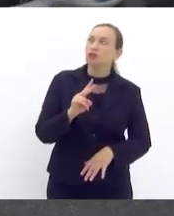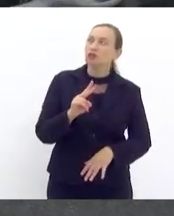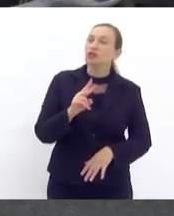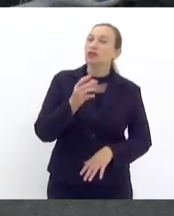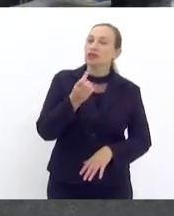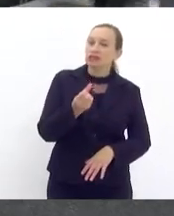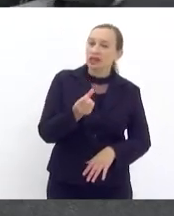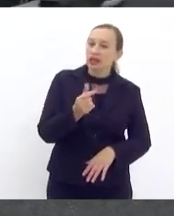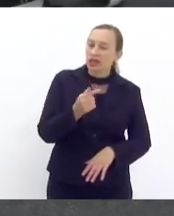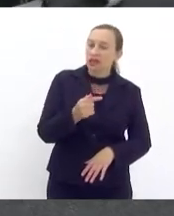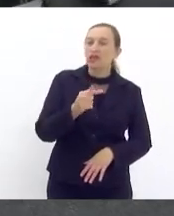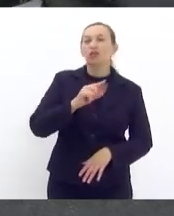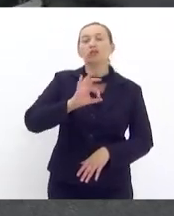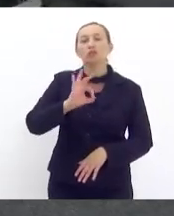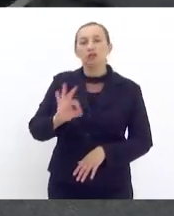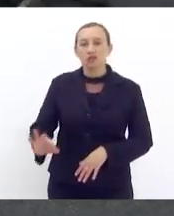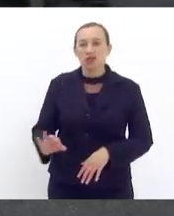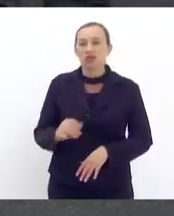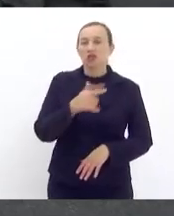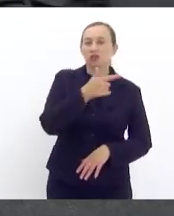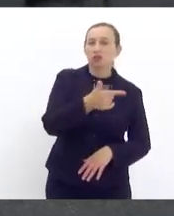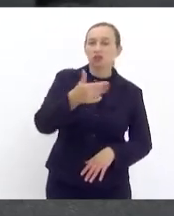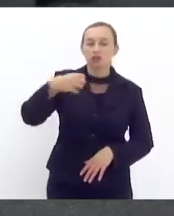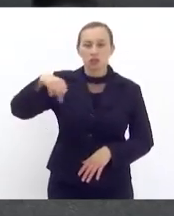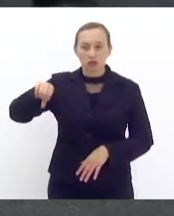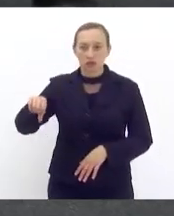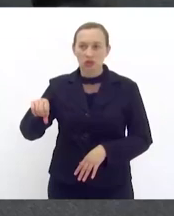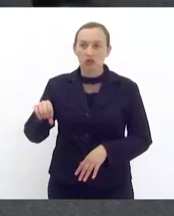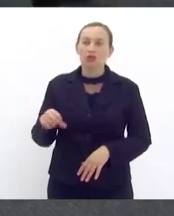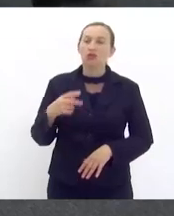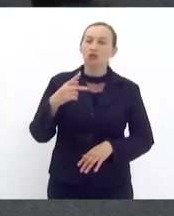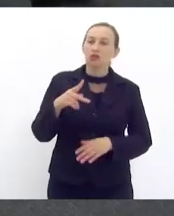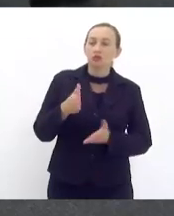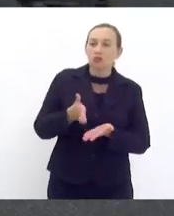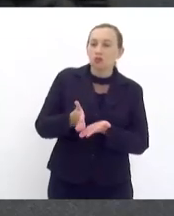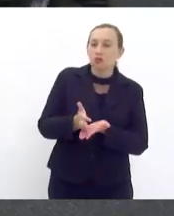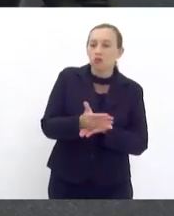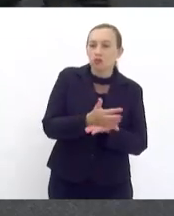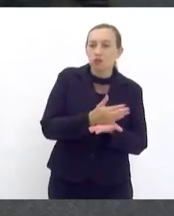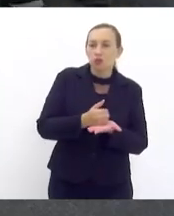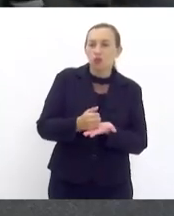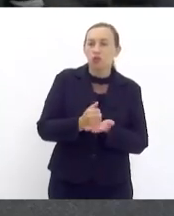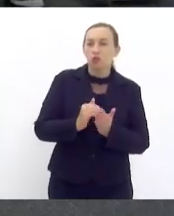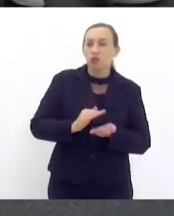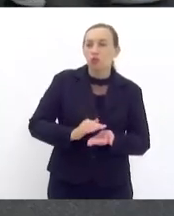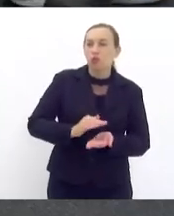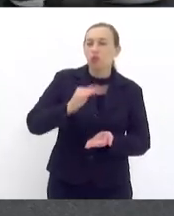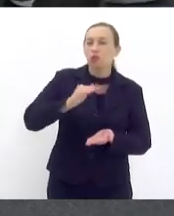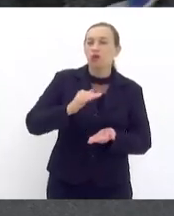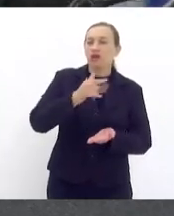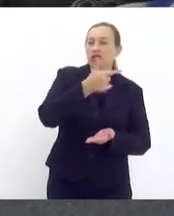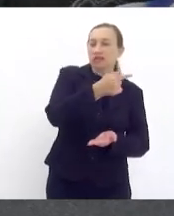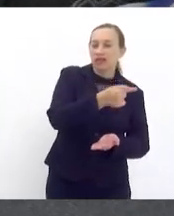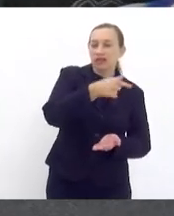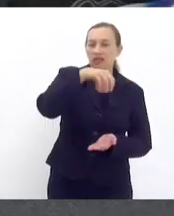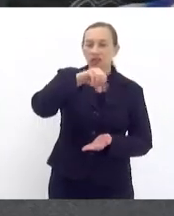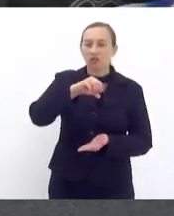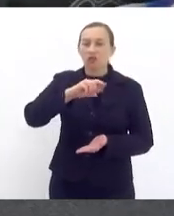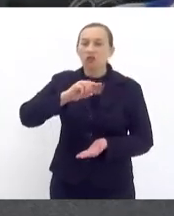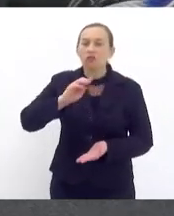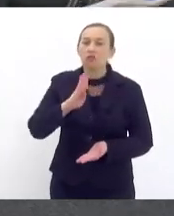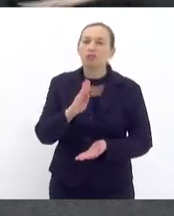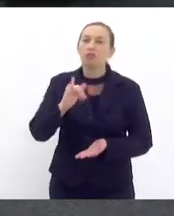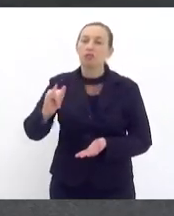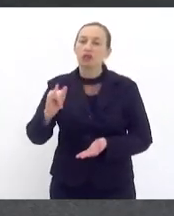mais de 7% em 2019 e que o seu faturamento evoluiu de 79 bilhões